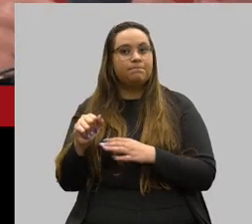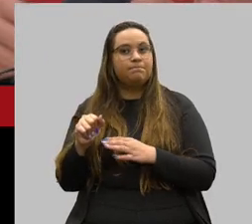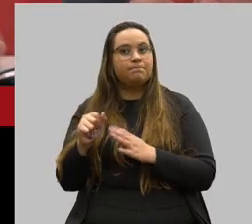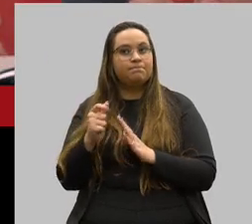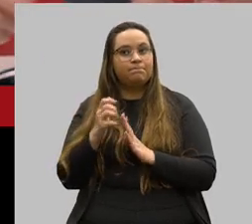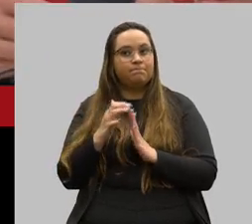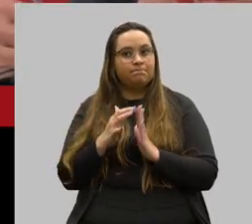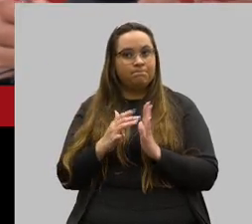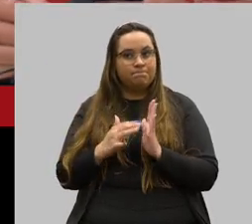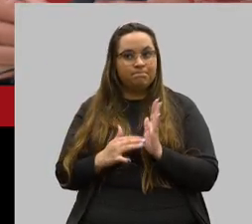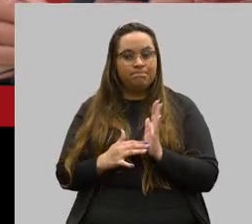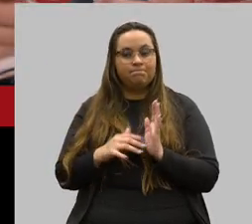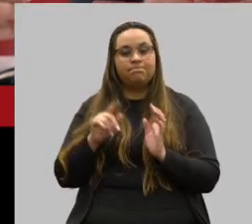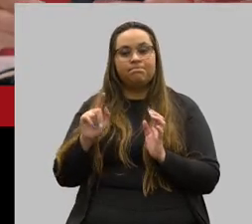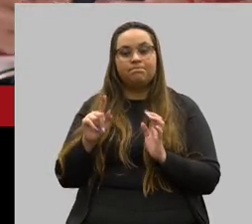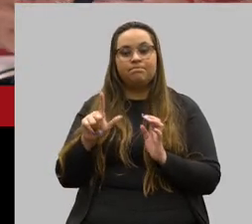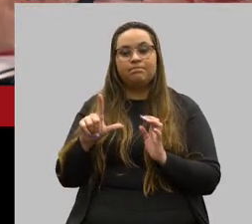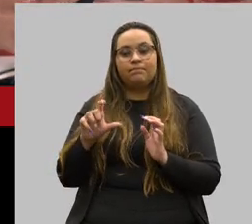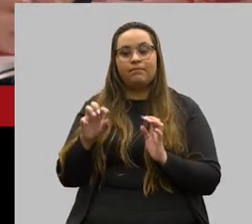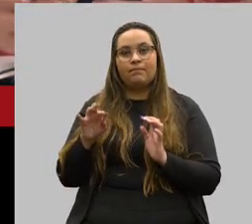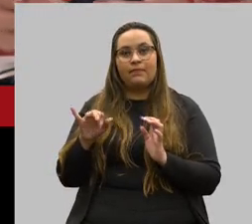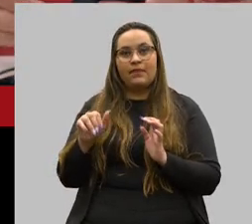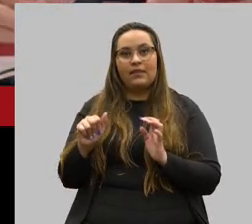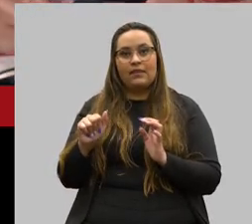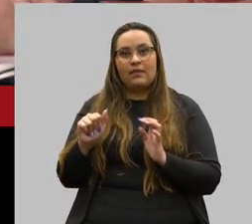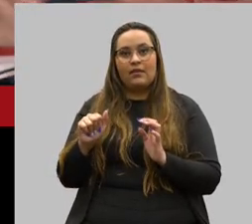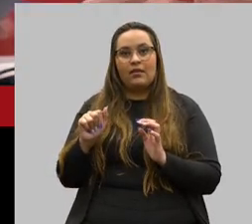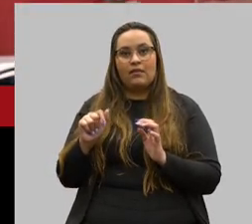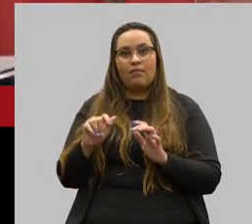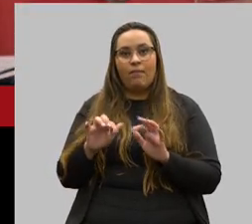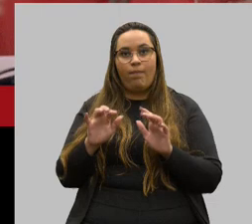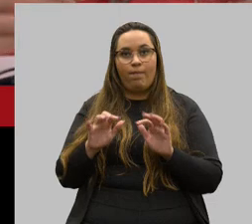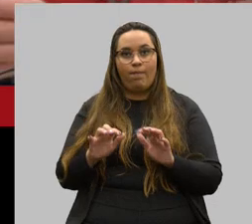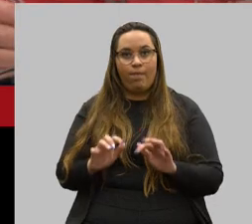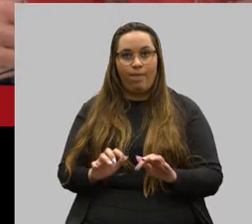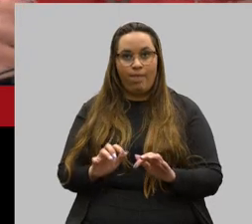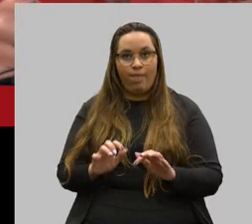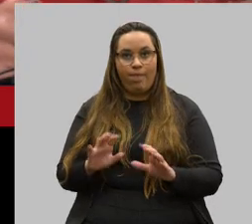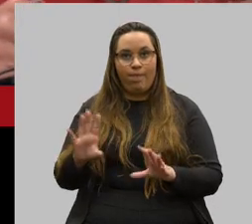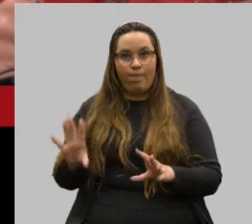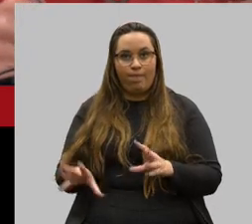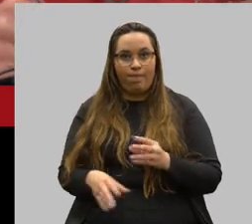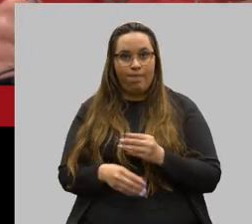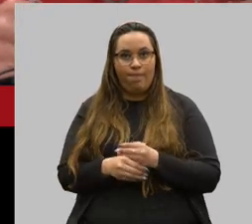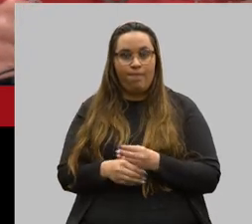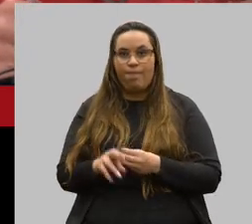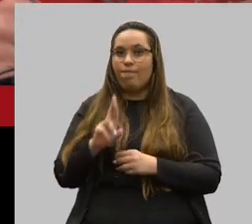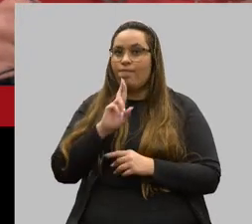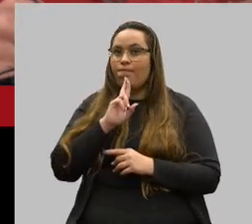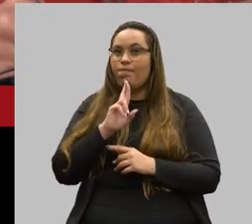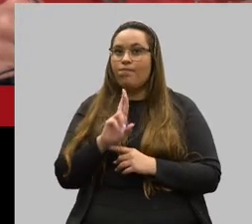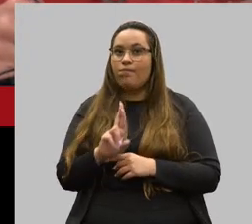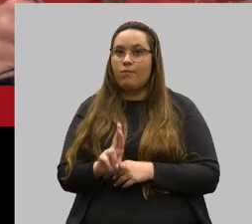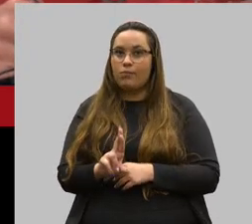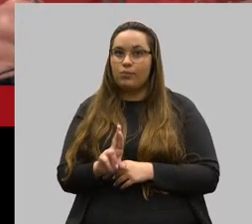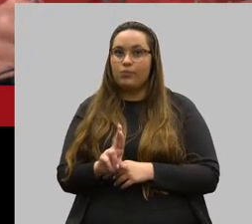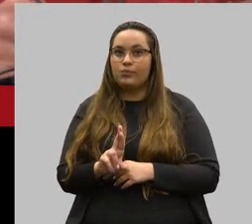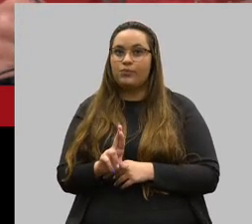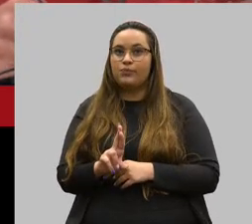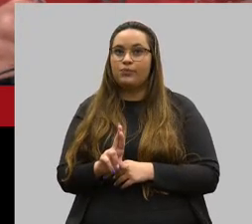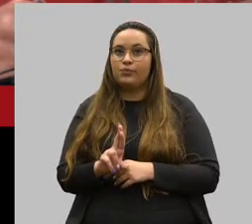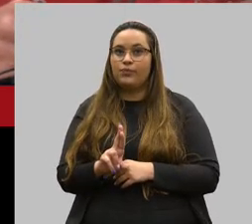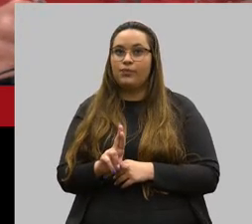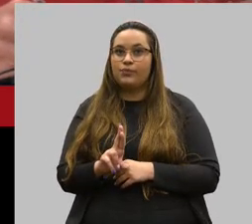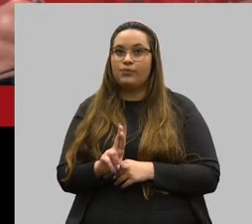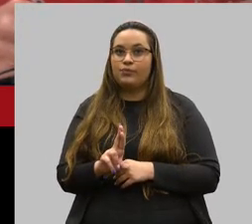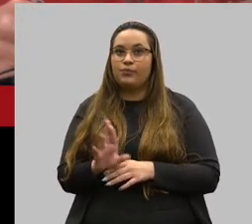d Letícia possa apresentar eh como forma de complementação a resposta eh o requerimento